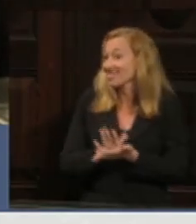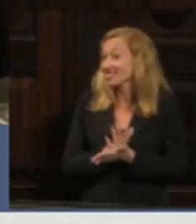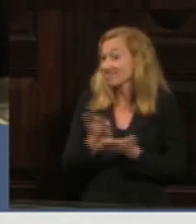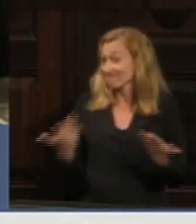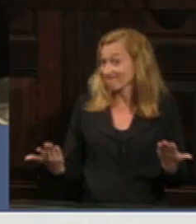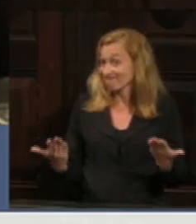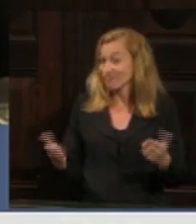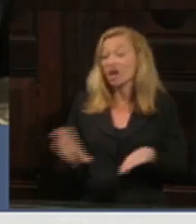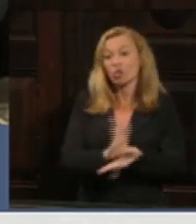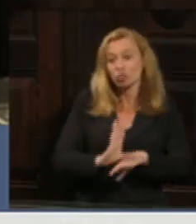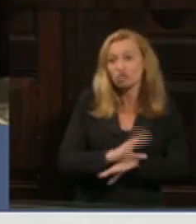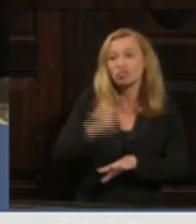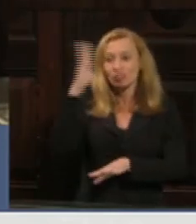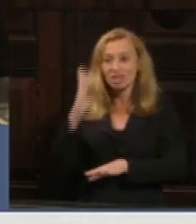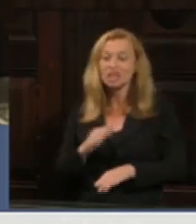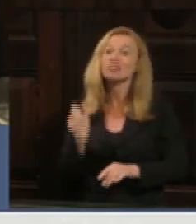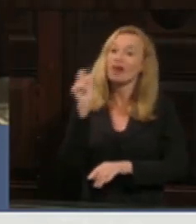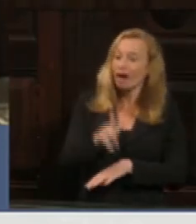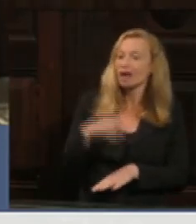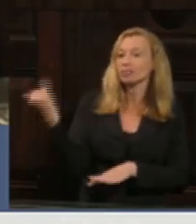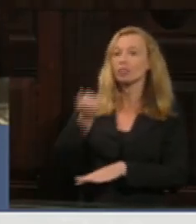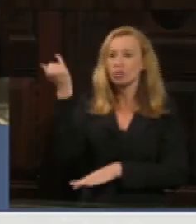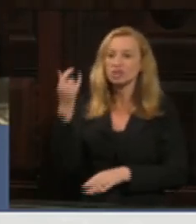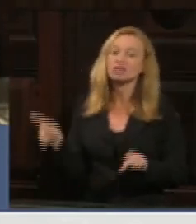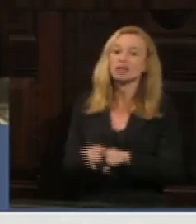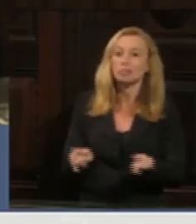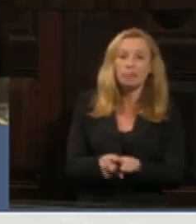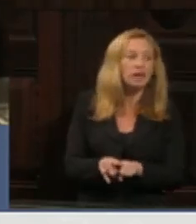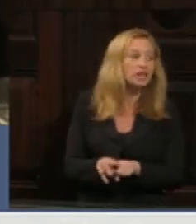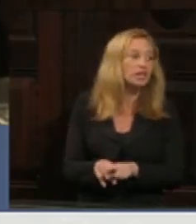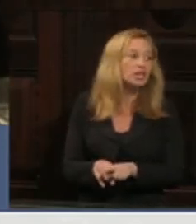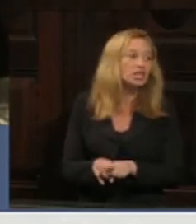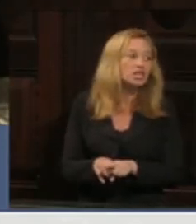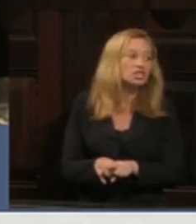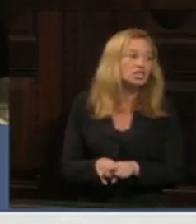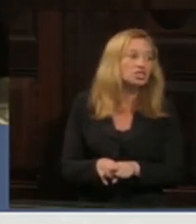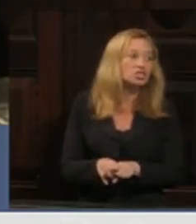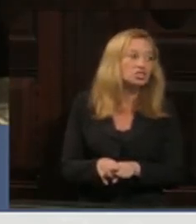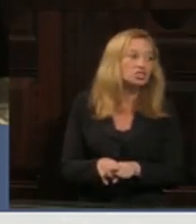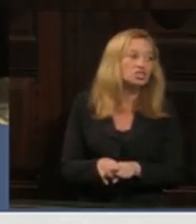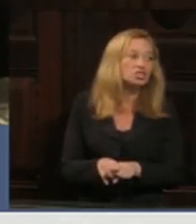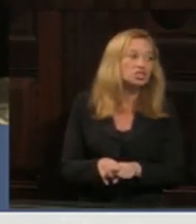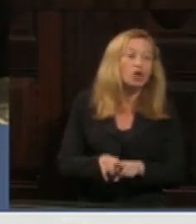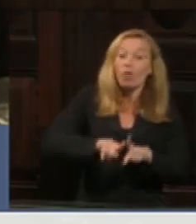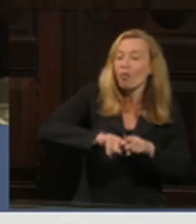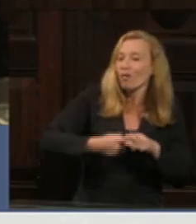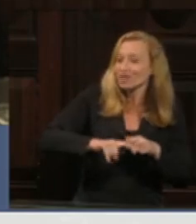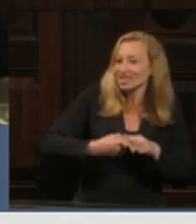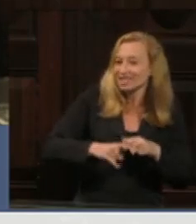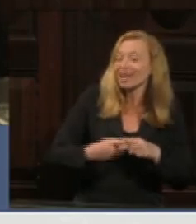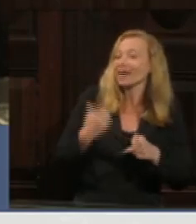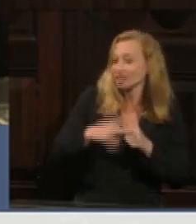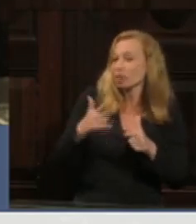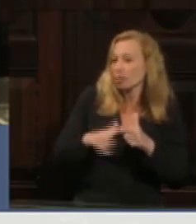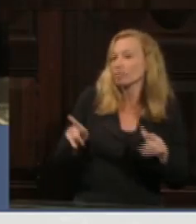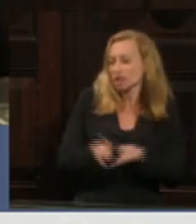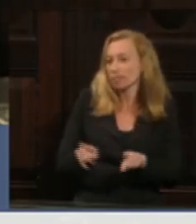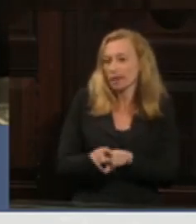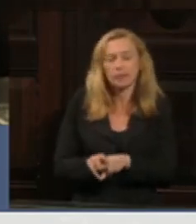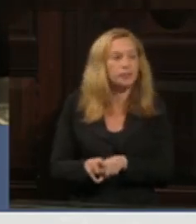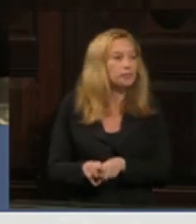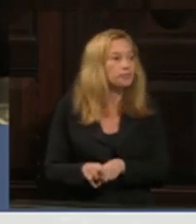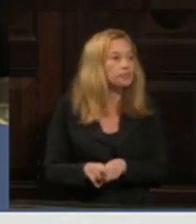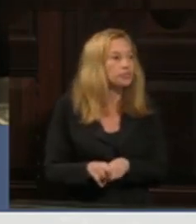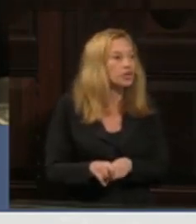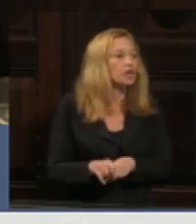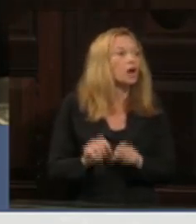Constituição brasileira. Então é muito importante também destravar esse nó, porque isso vira também, não estou dizendo que é o caso do secretário Pedro Fernandes, mas